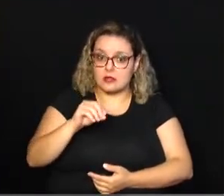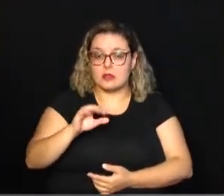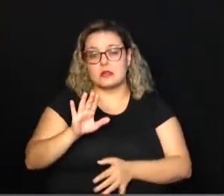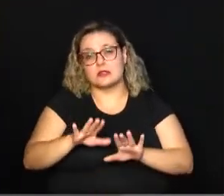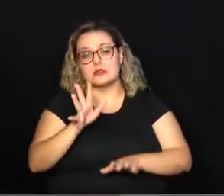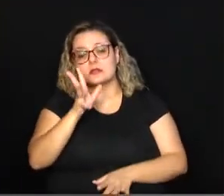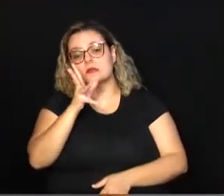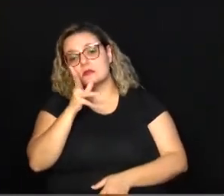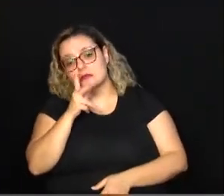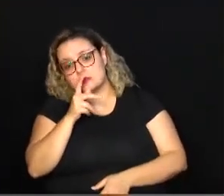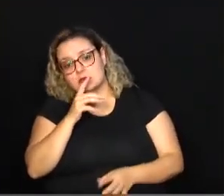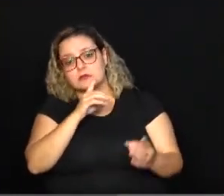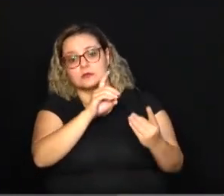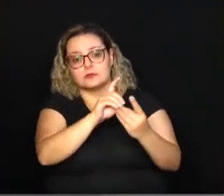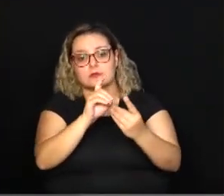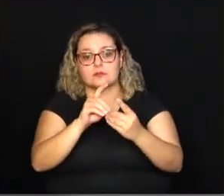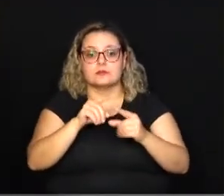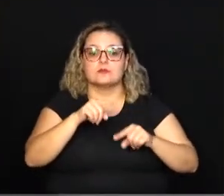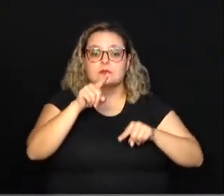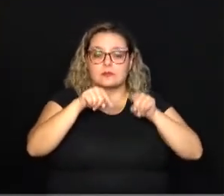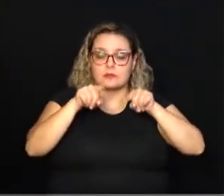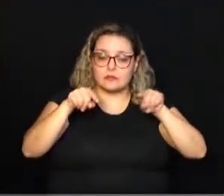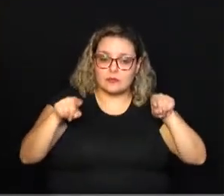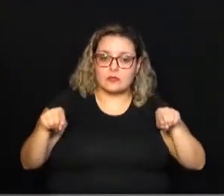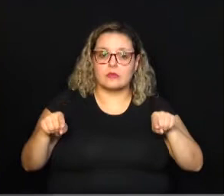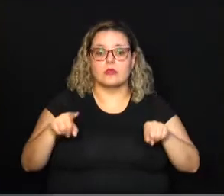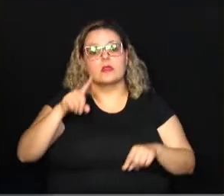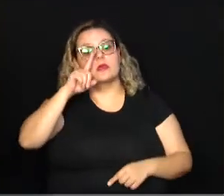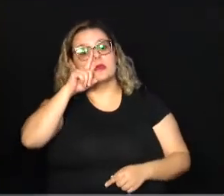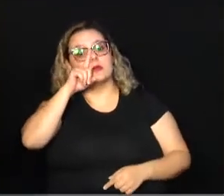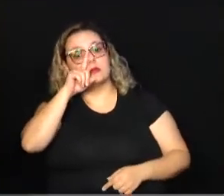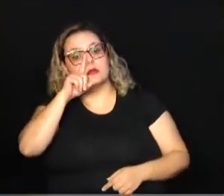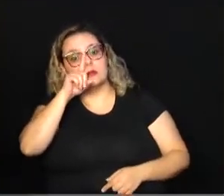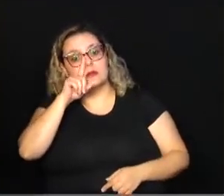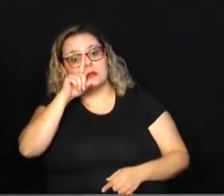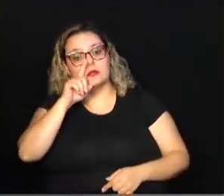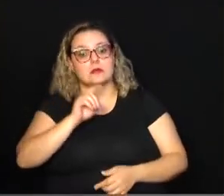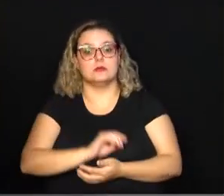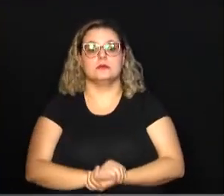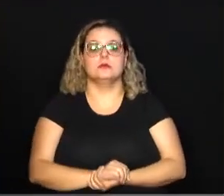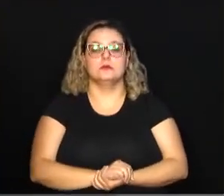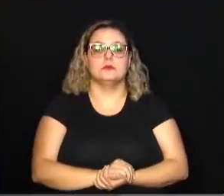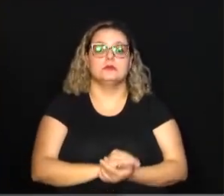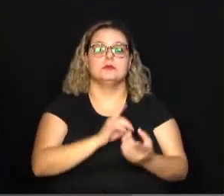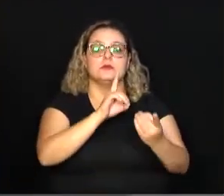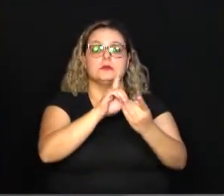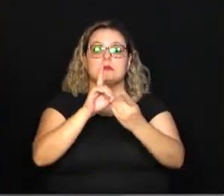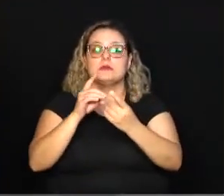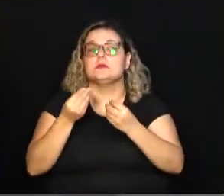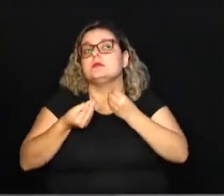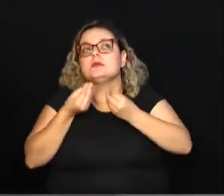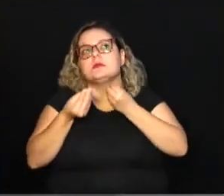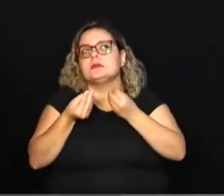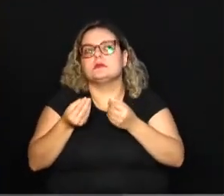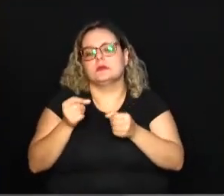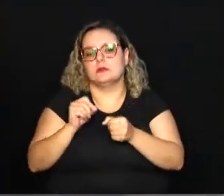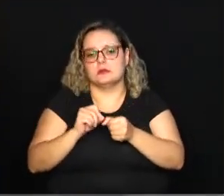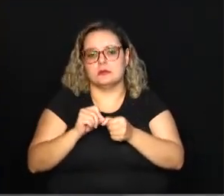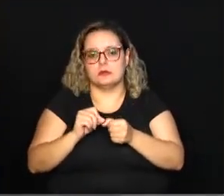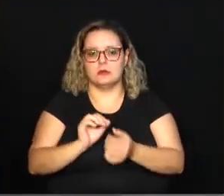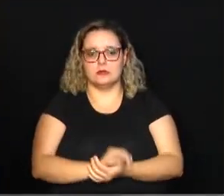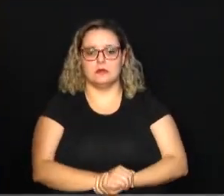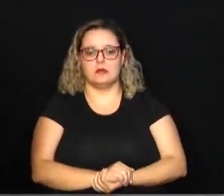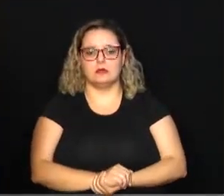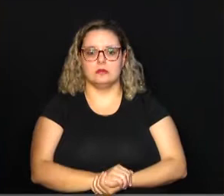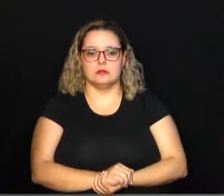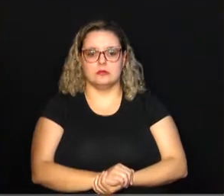que de acordo com a classificação de risco ele é feito esse atendimento, mas eu gostaria de saber do Dr. Sérgio como